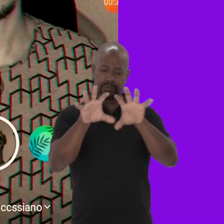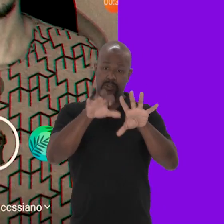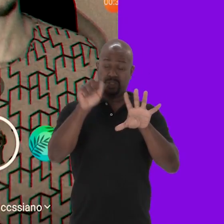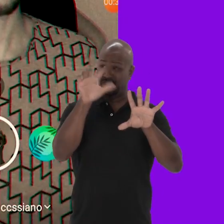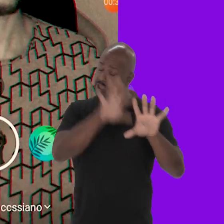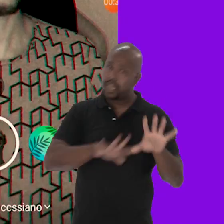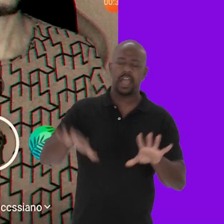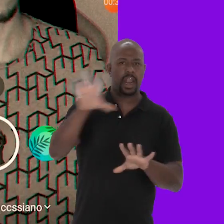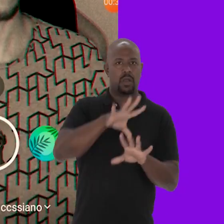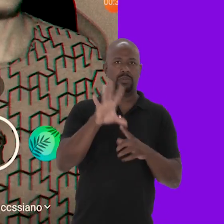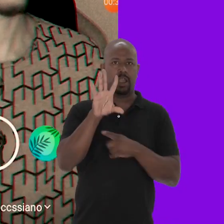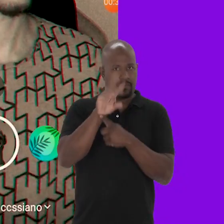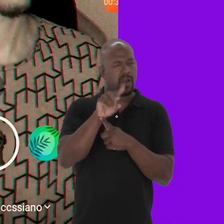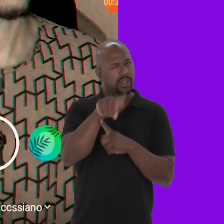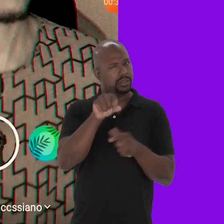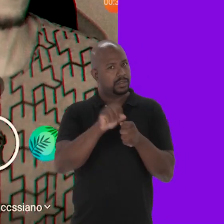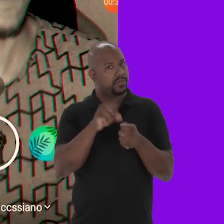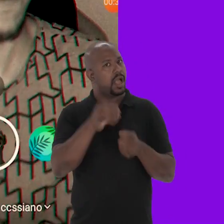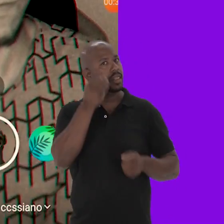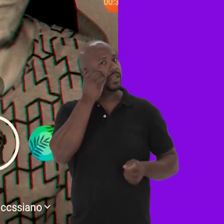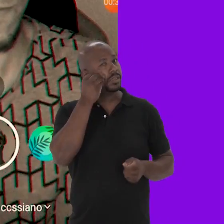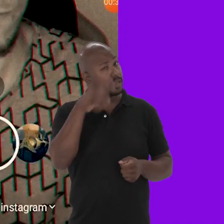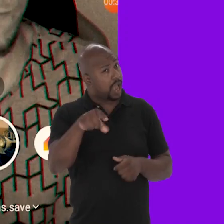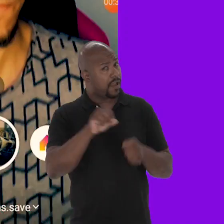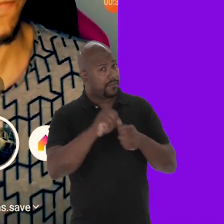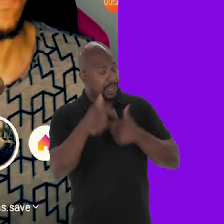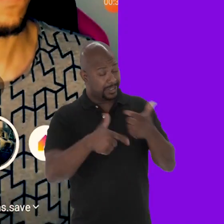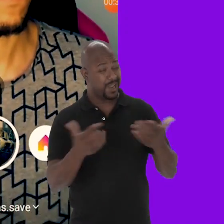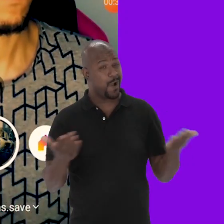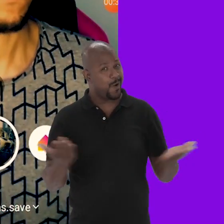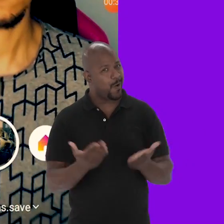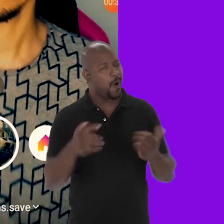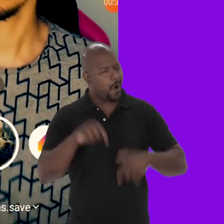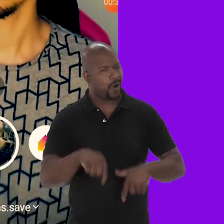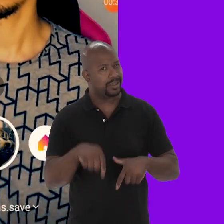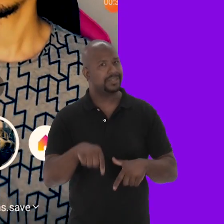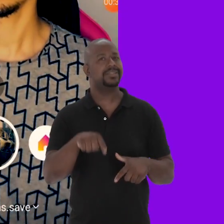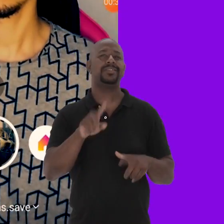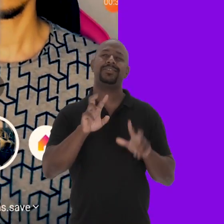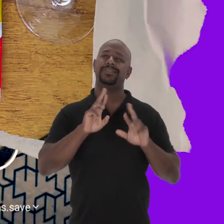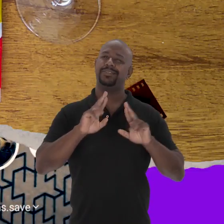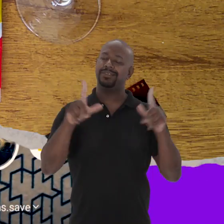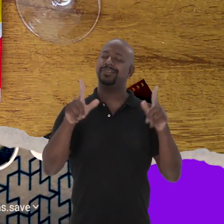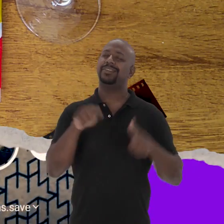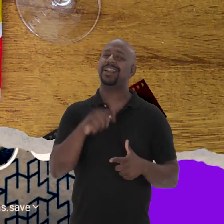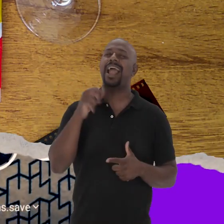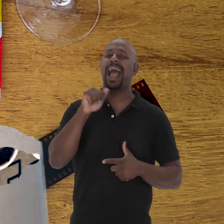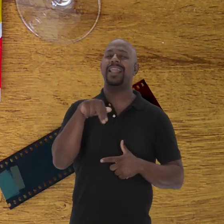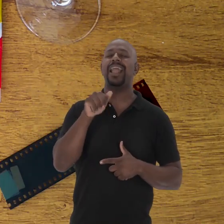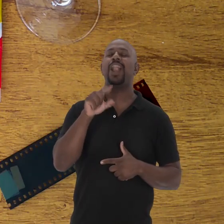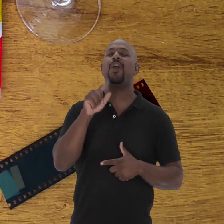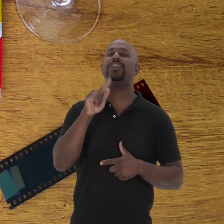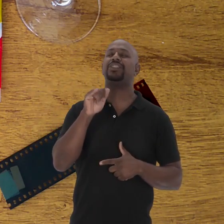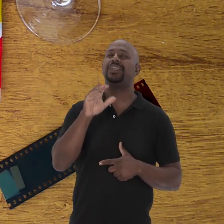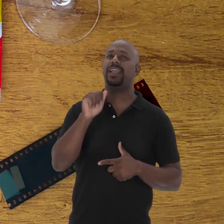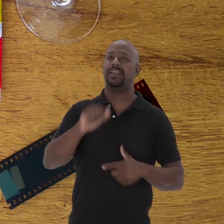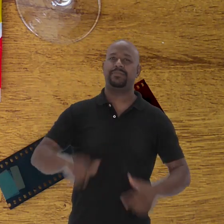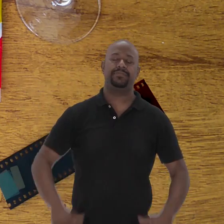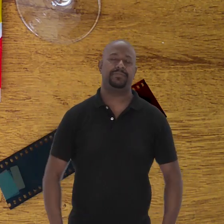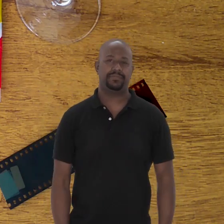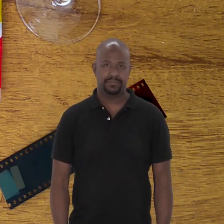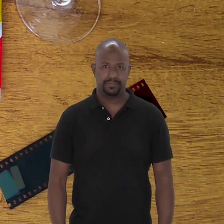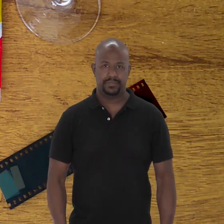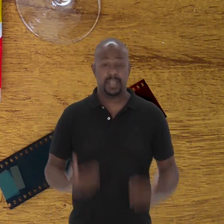tonalidade geral da foto. Ele demonstra. Que é o que a gente vai testar, fazer hoje de uma maneira analógica. Efeito de papel rasgando revela objetos. Eu